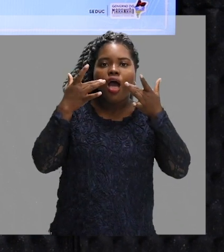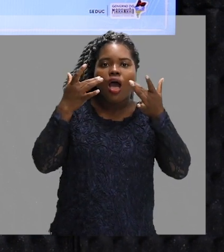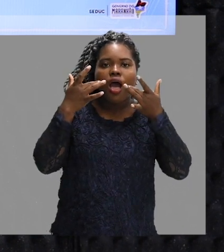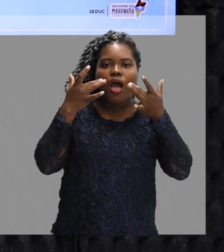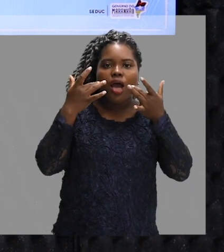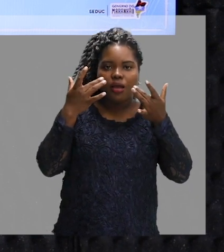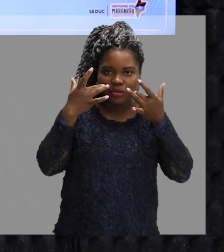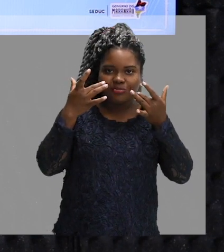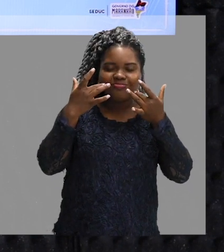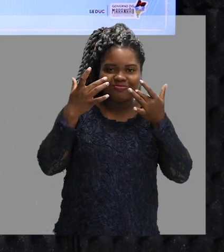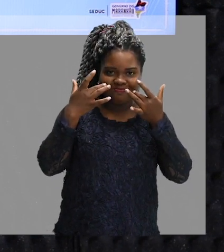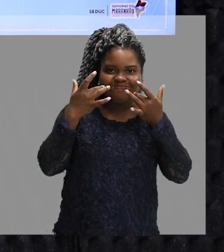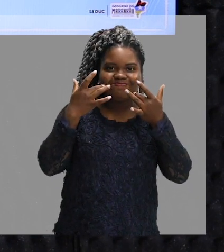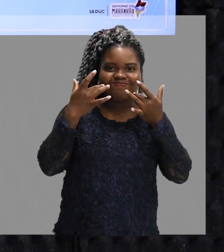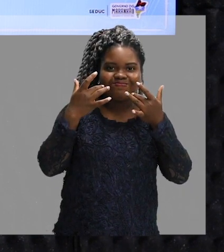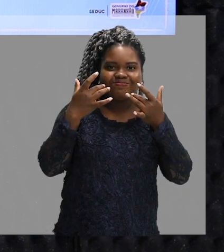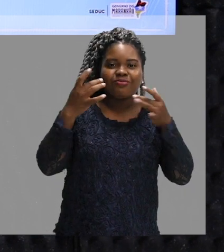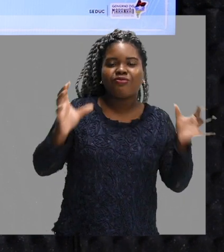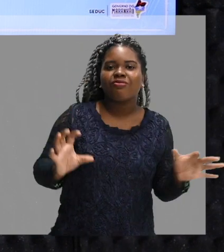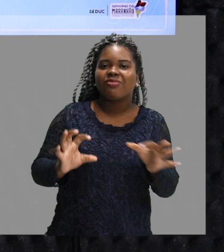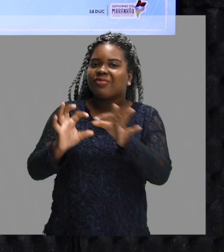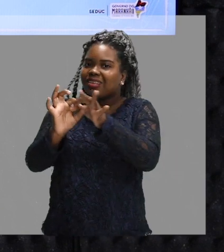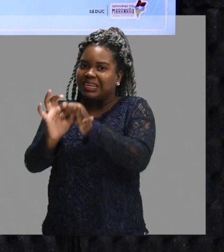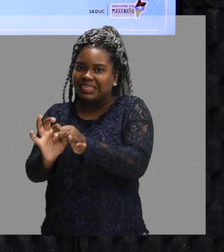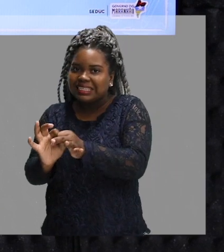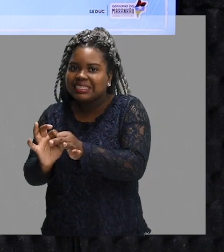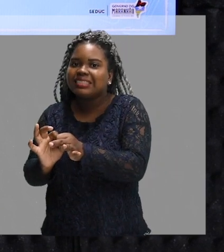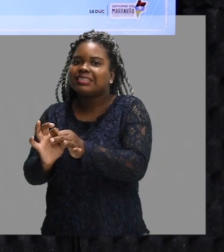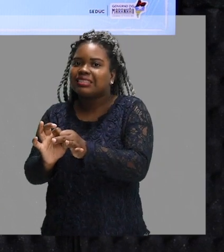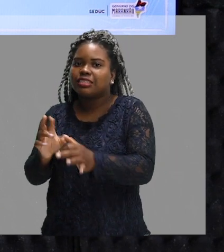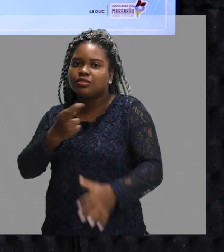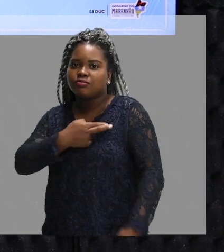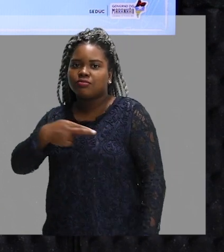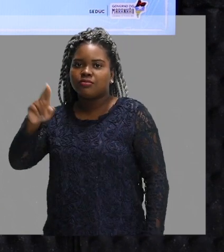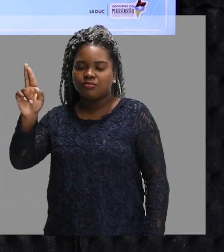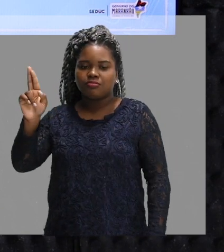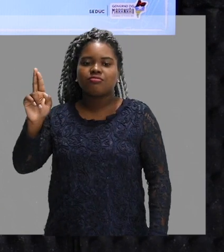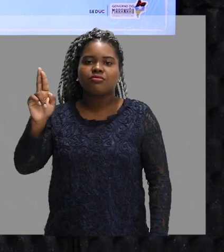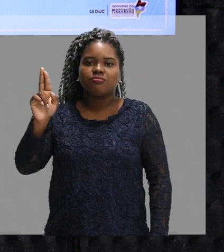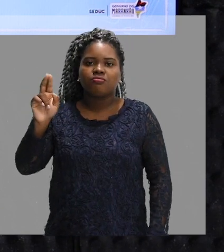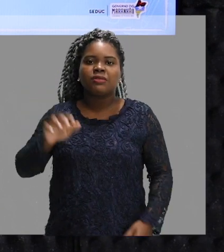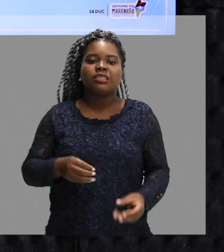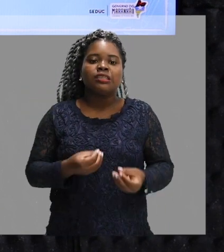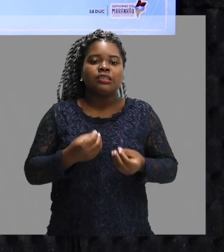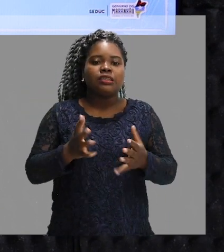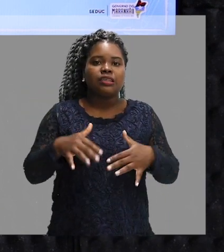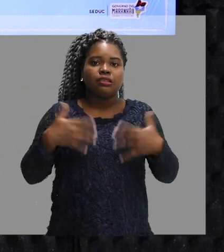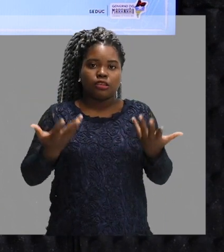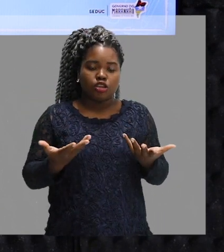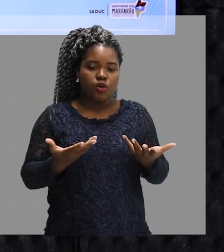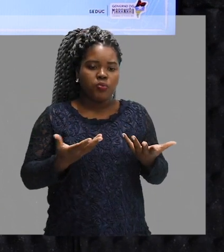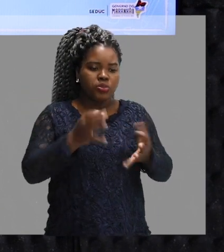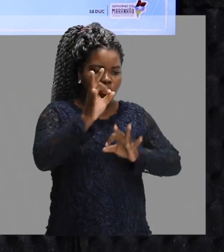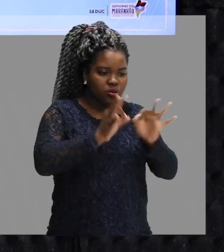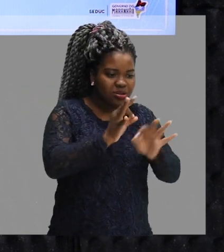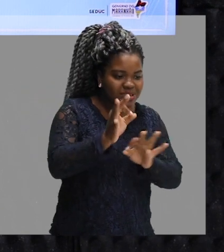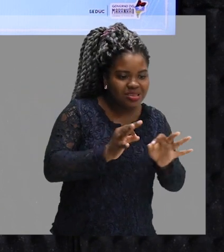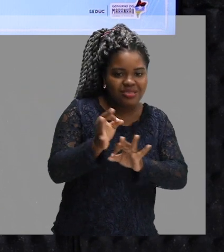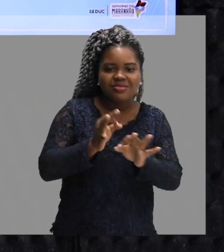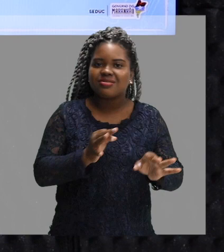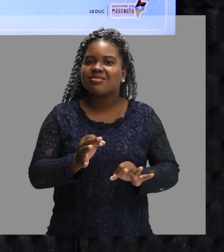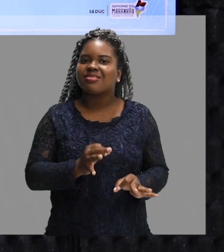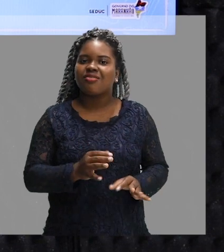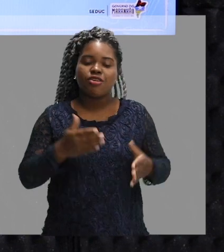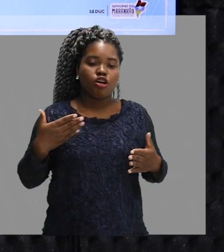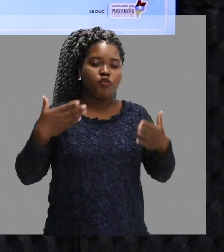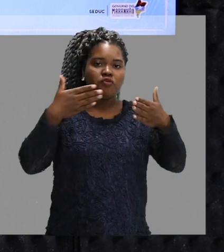religião. Então, nada do que os artistas podiam fazer era fora do que a religião dizia. Então, deixa eu ver se eu entendi. Se a